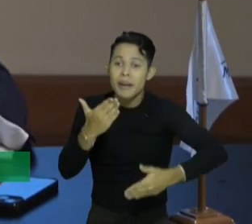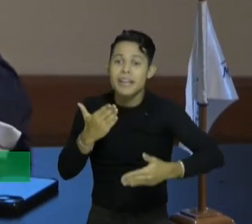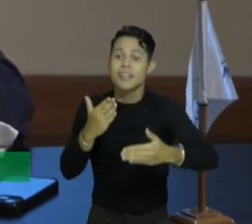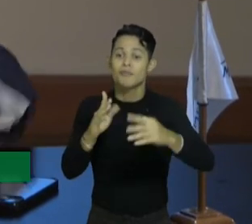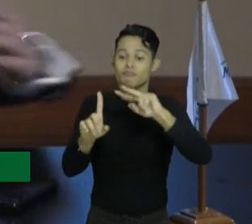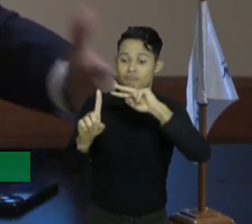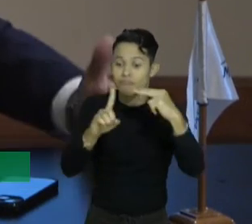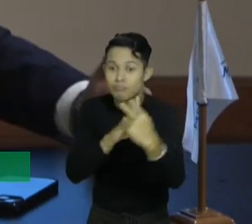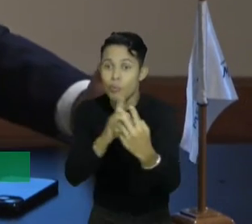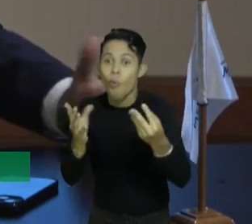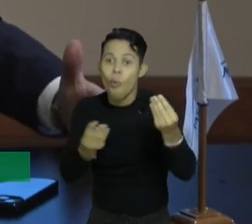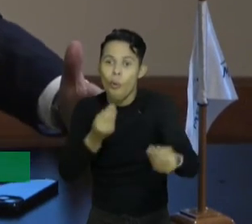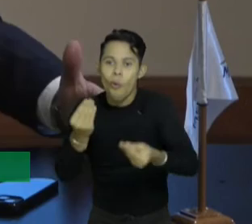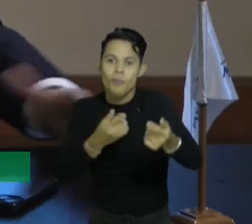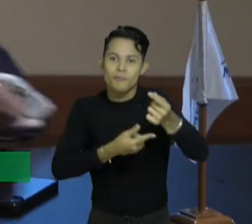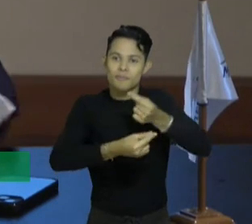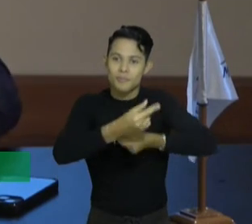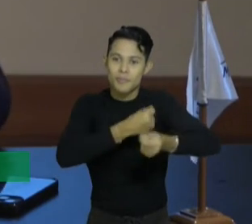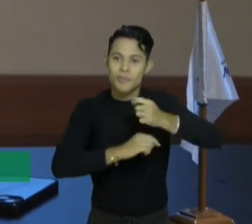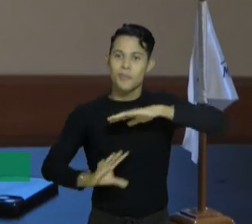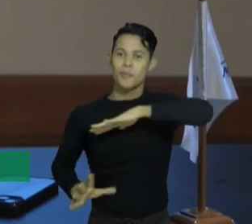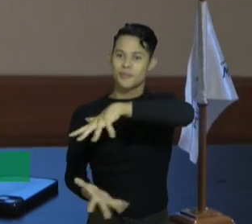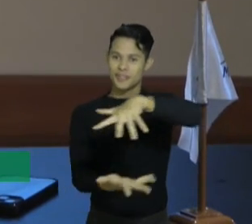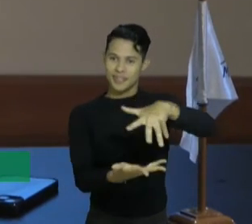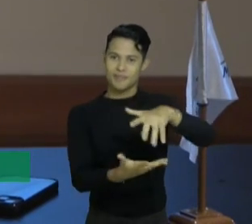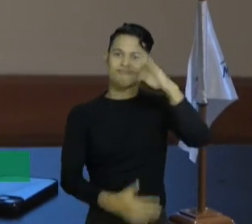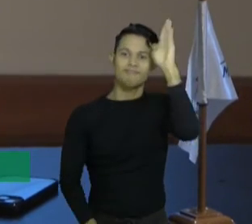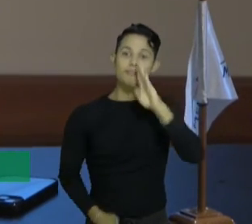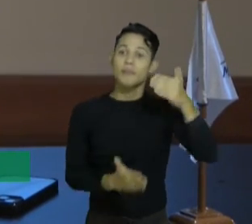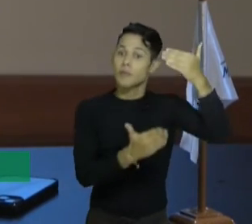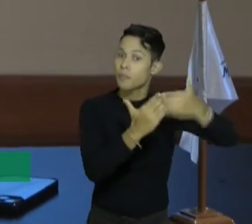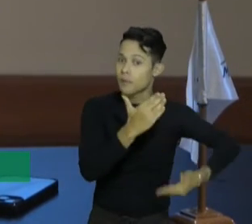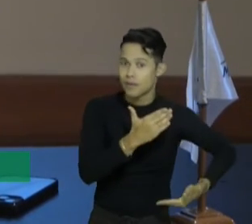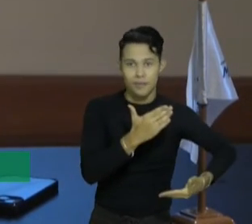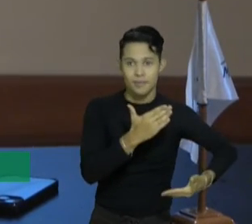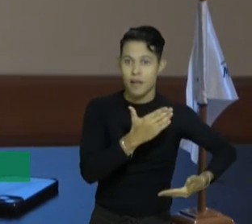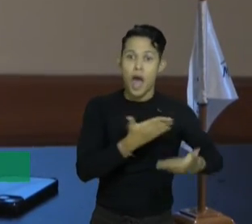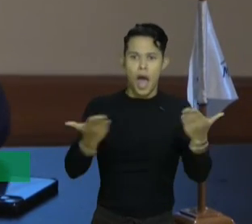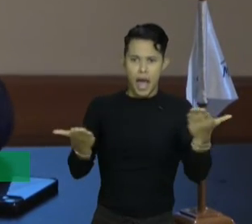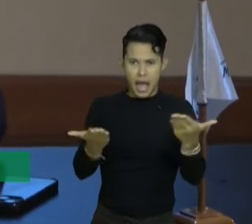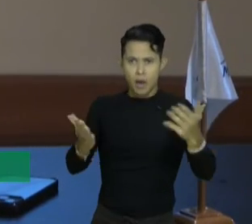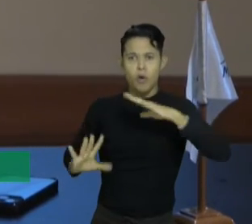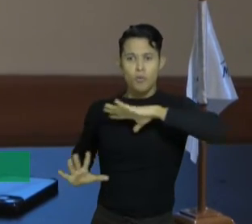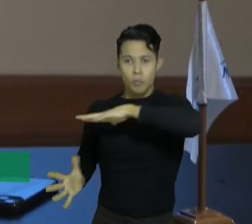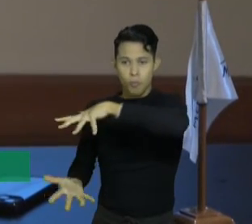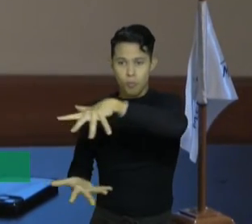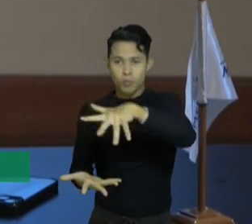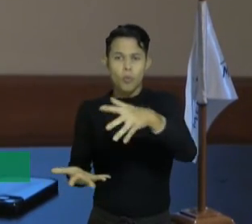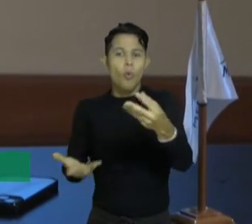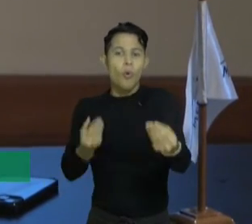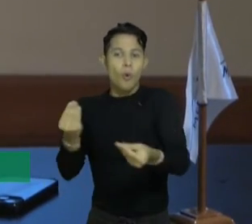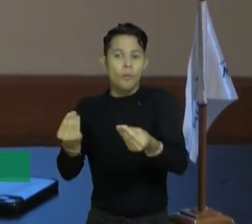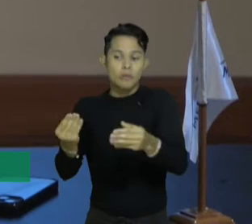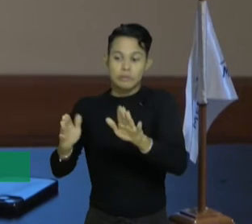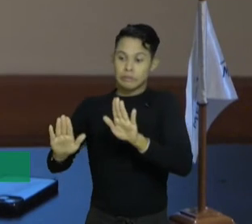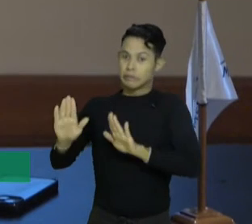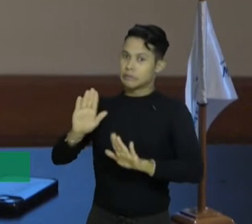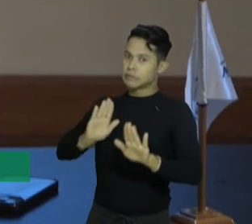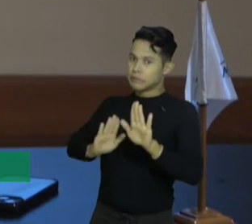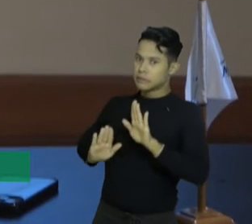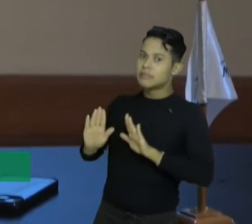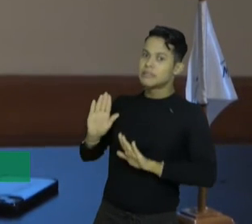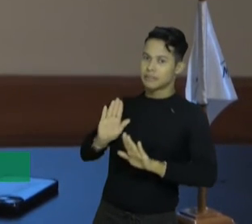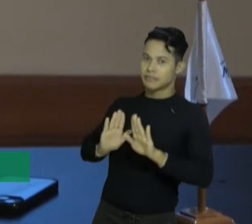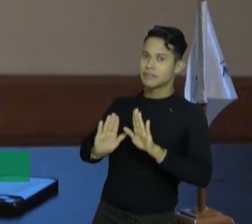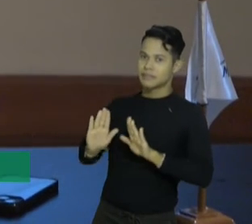internacional a gente perdeu a gente agora tá no momento o mundo tá vivendo um momento de mais retraimento de mais um pouco eu